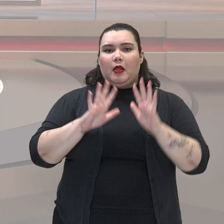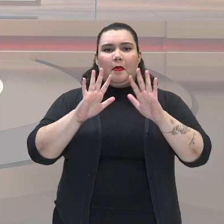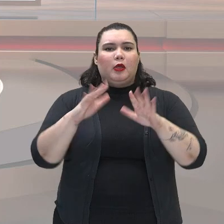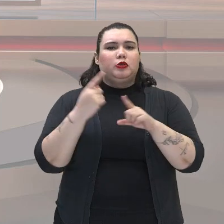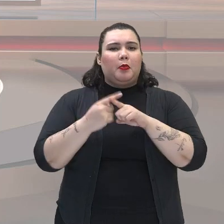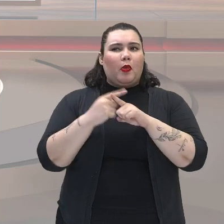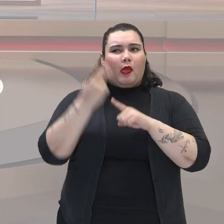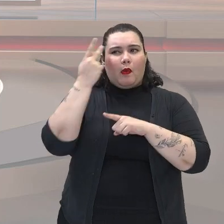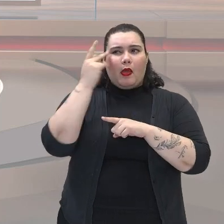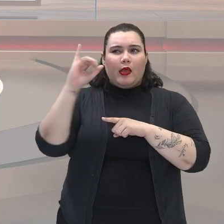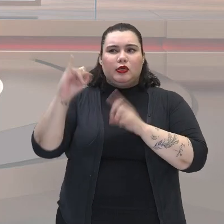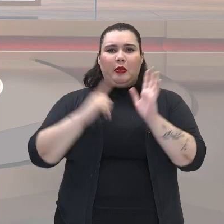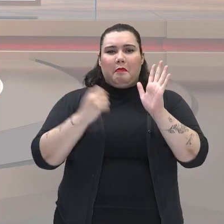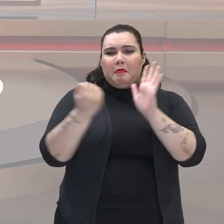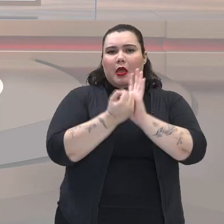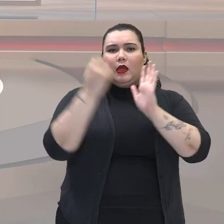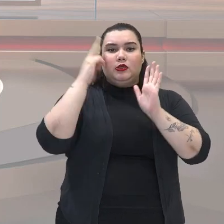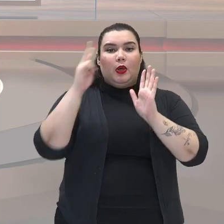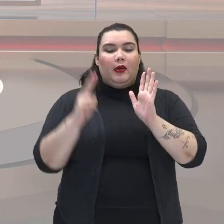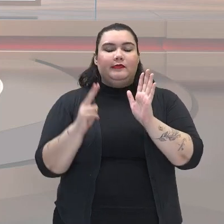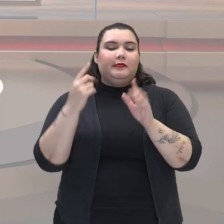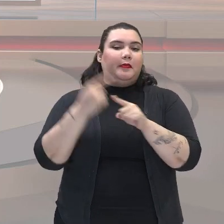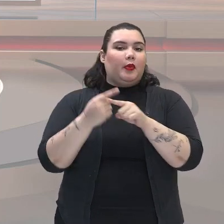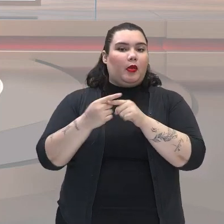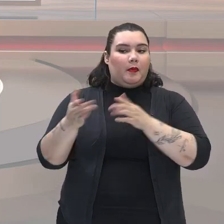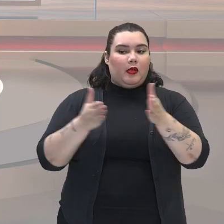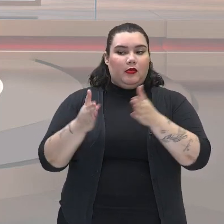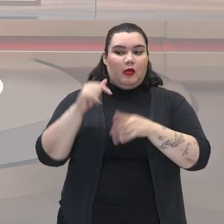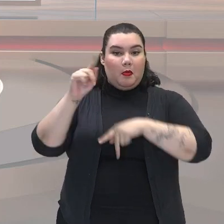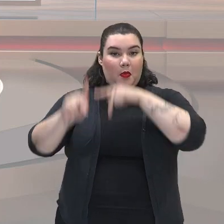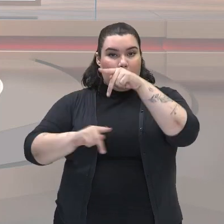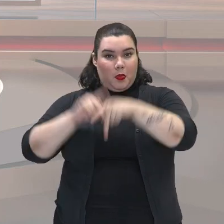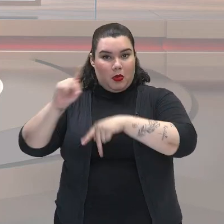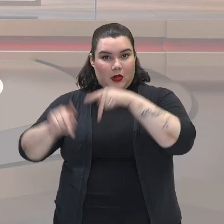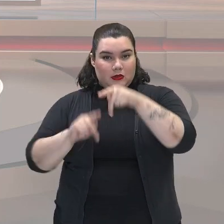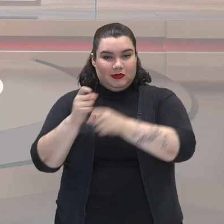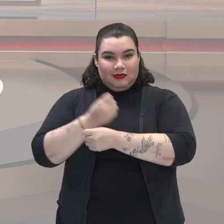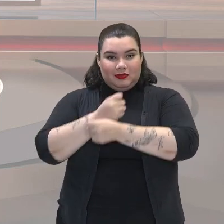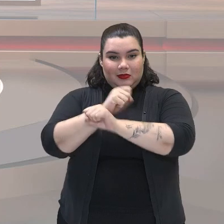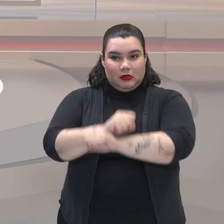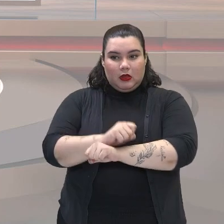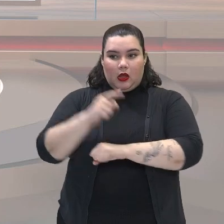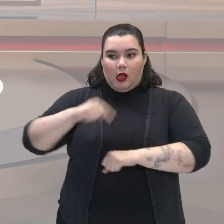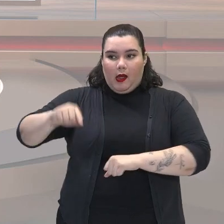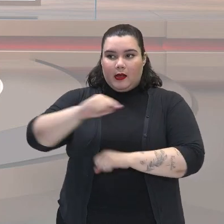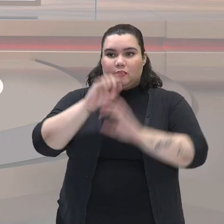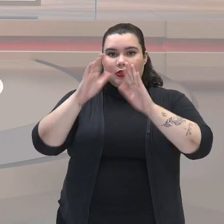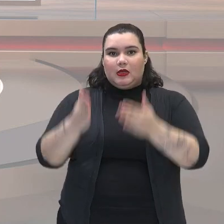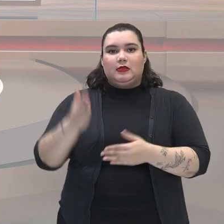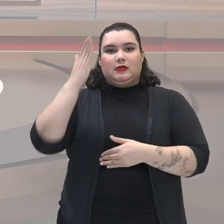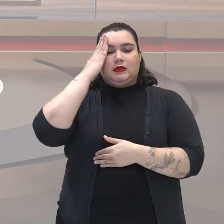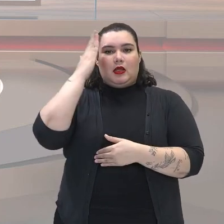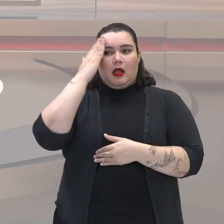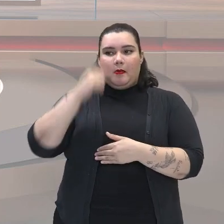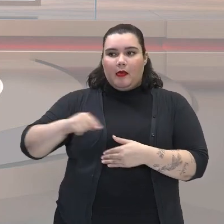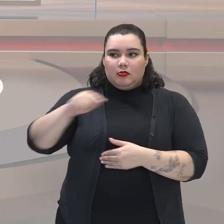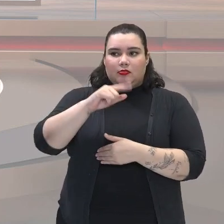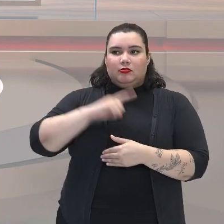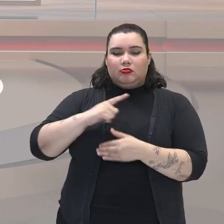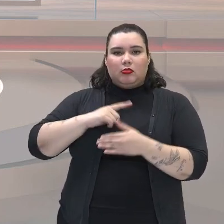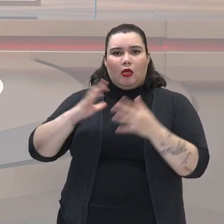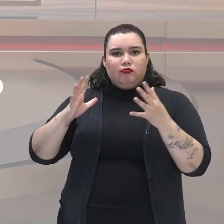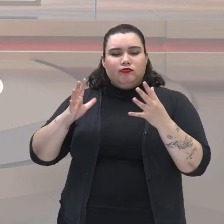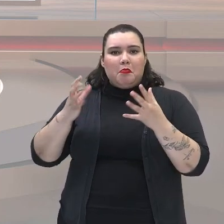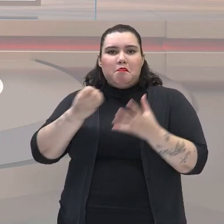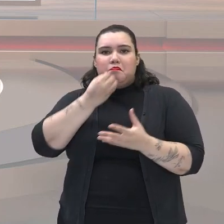emblemático? Porque foi um momento em que a população de escravizados tomou consciência que ela tinha muita força nas mãos. Como